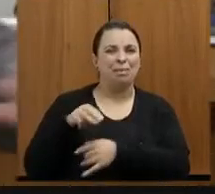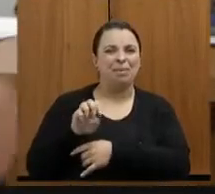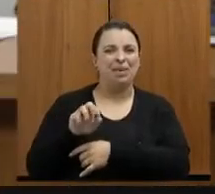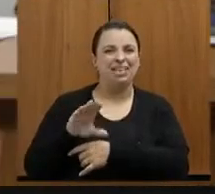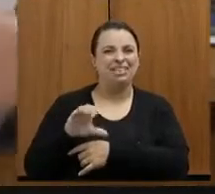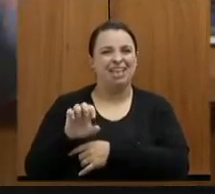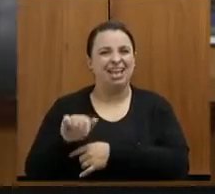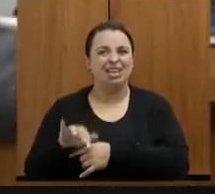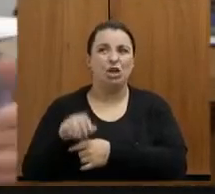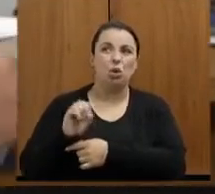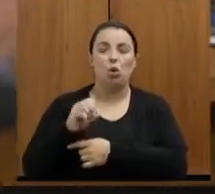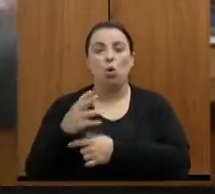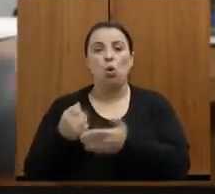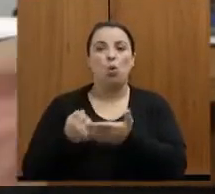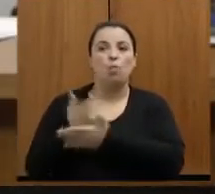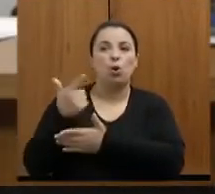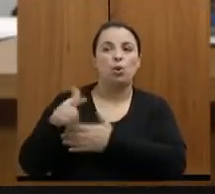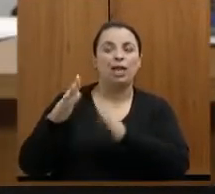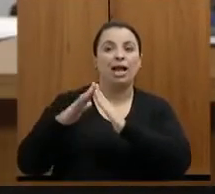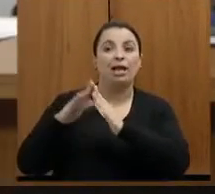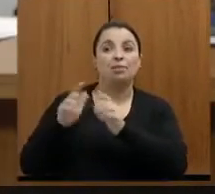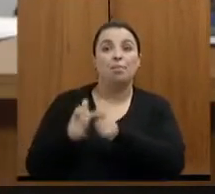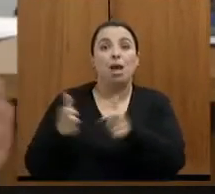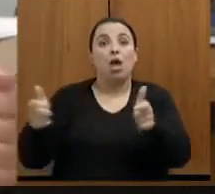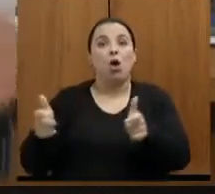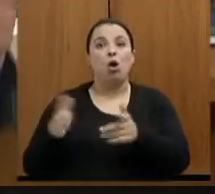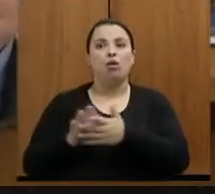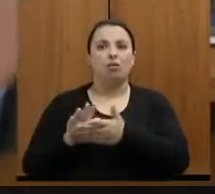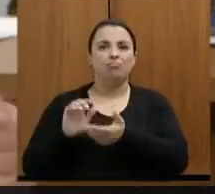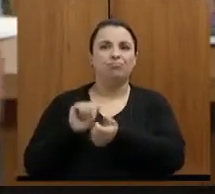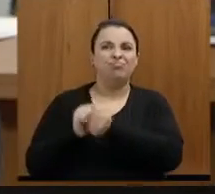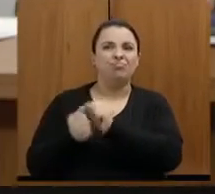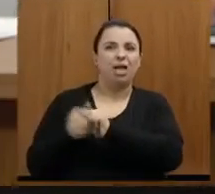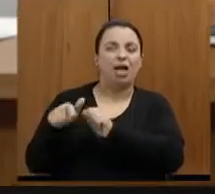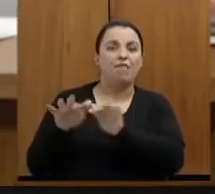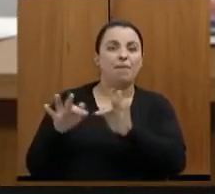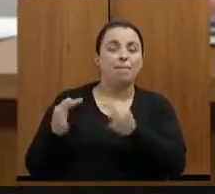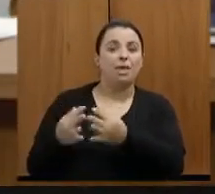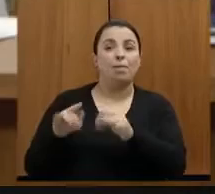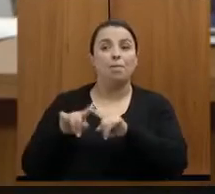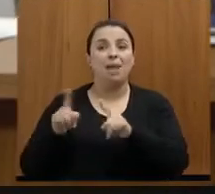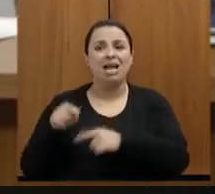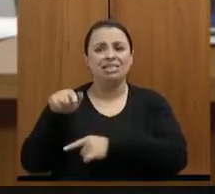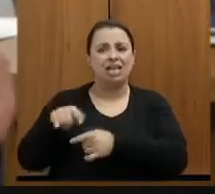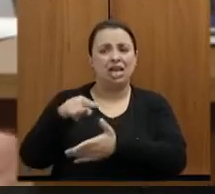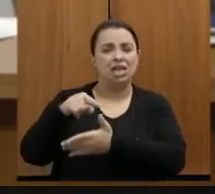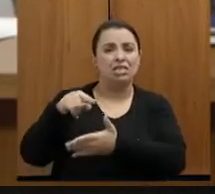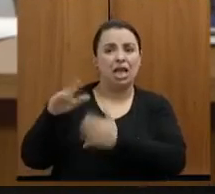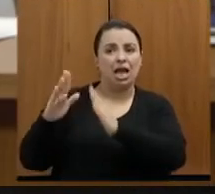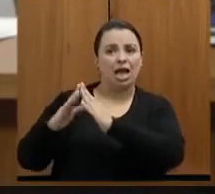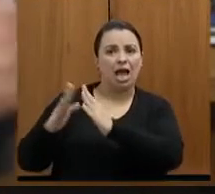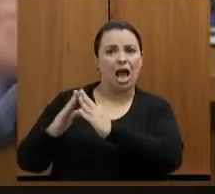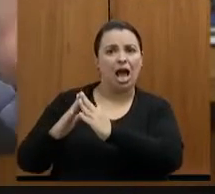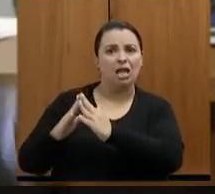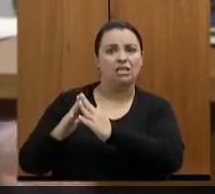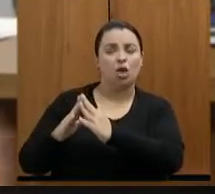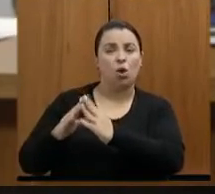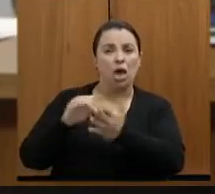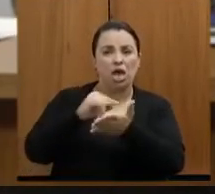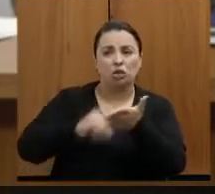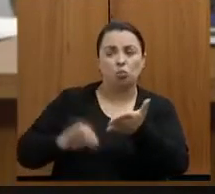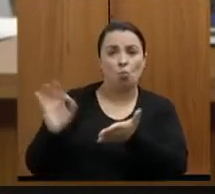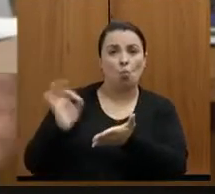comprar uma outra casa maior, mais adequada para a família, beleza. Se você não tiver o registro desse imóvel no cartório, no